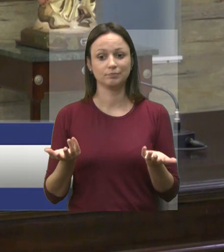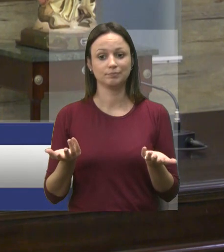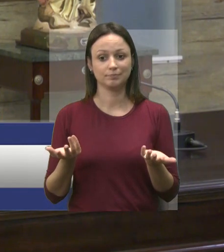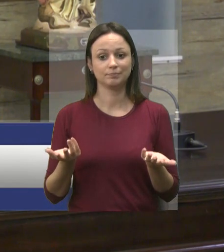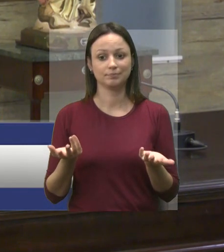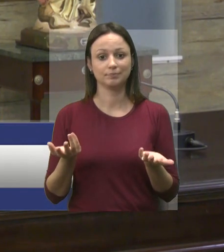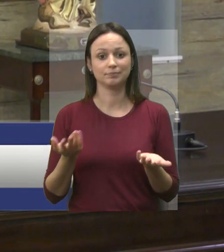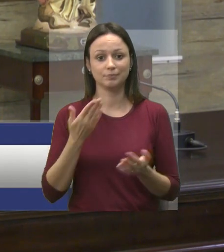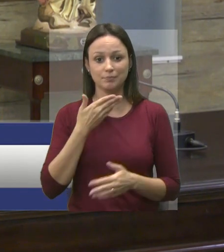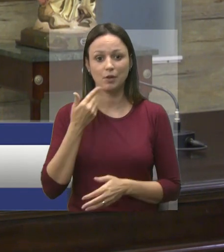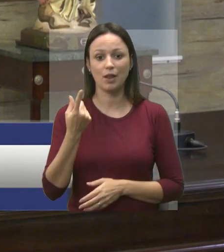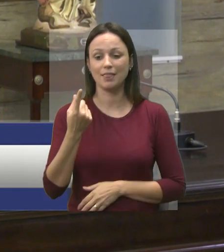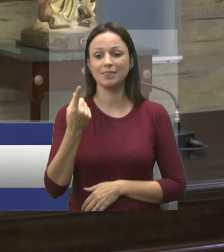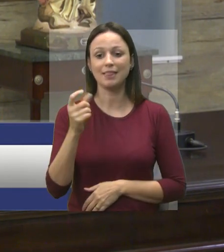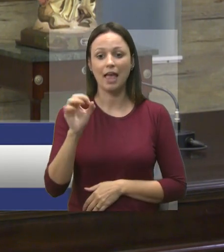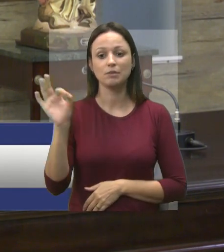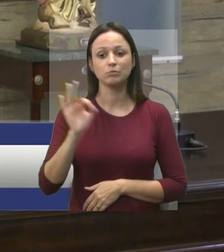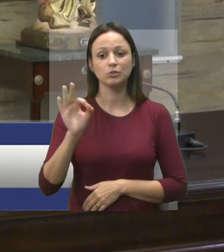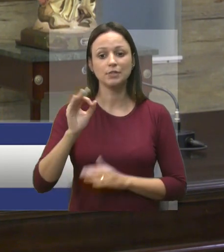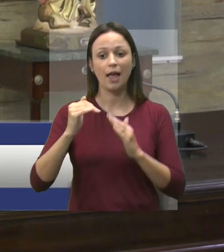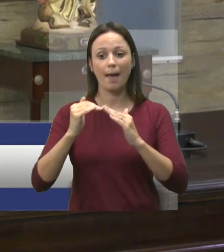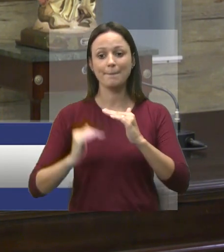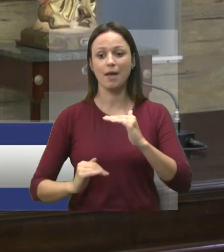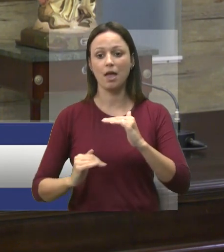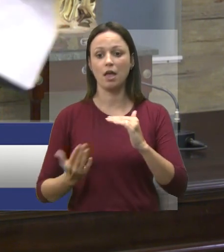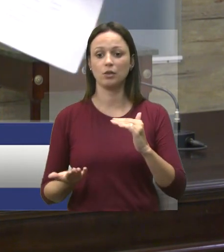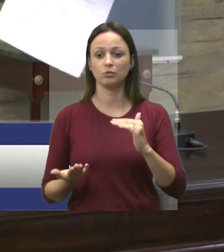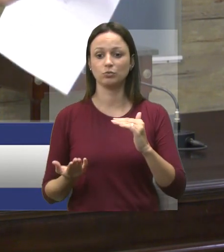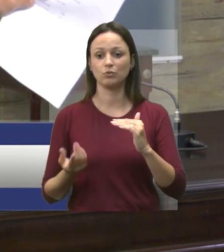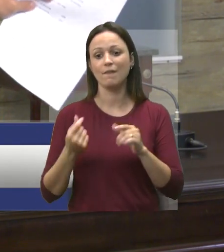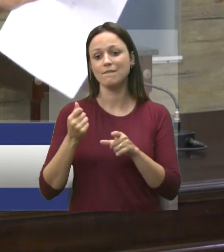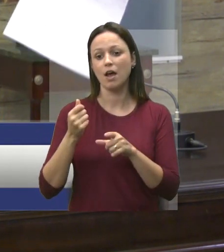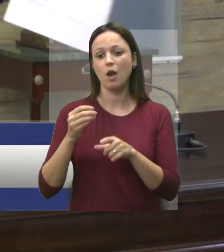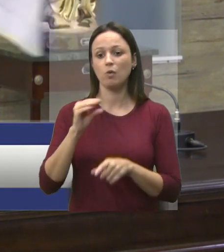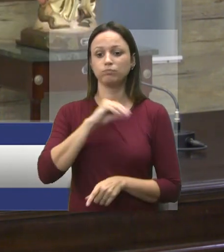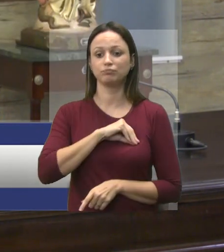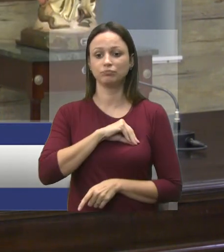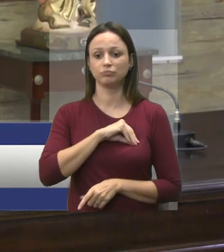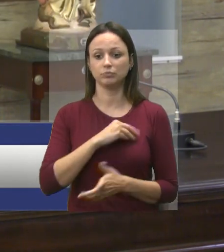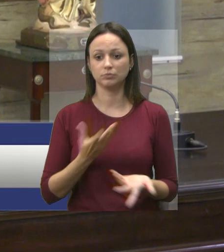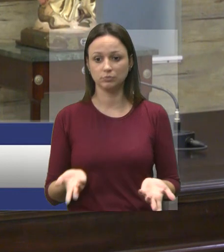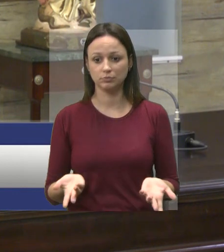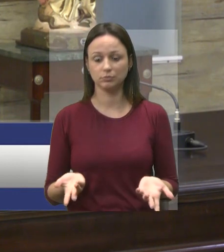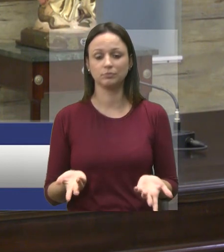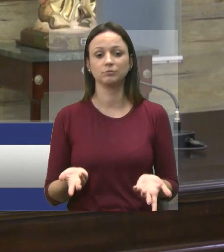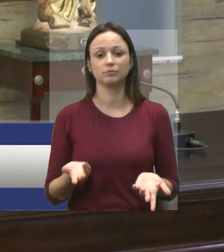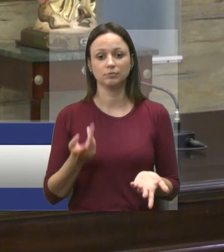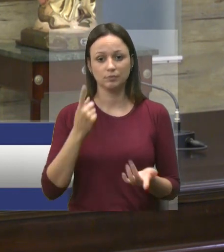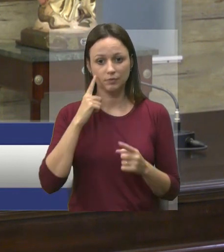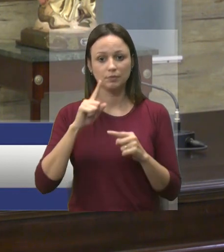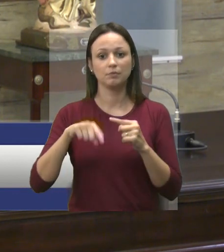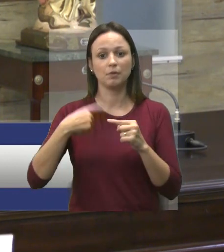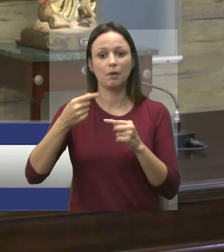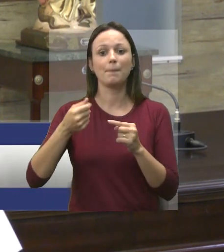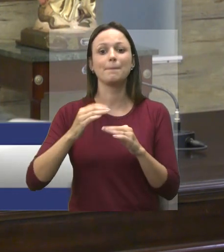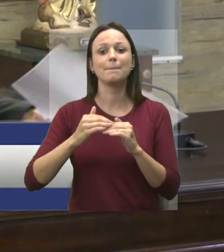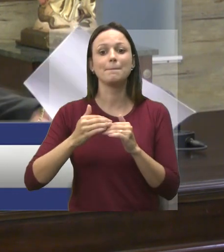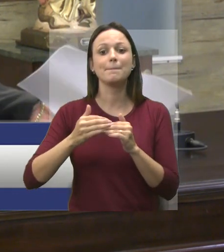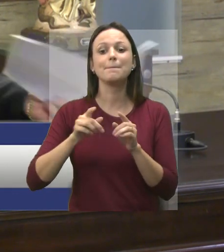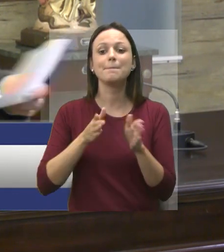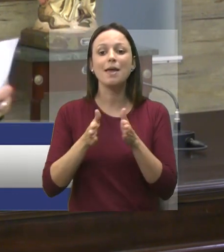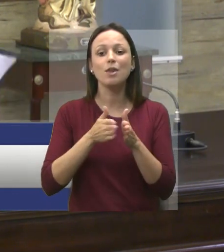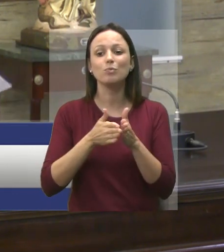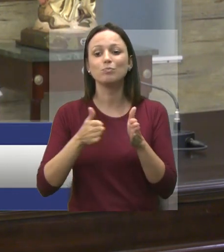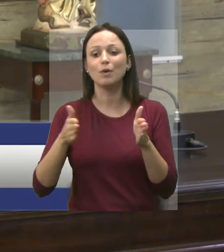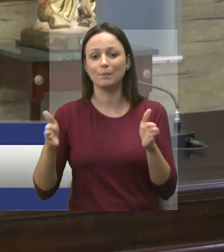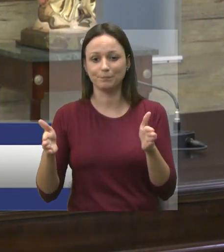hipóteses, 10% a menos no valor do benefício, sem contar o período maior na apuração do valor da renda. Essa